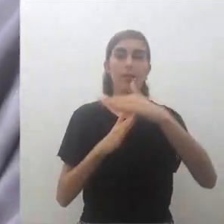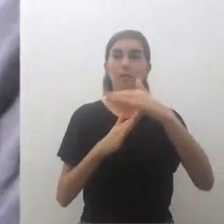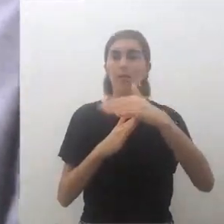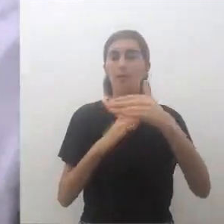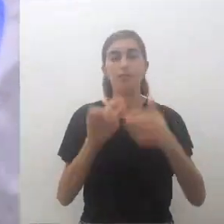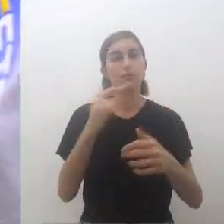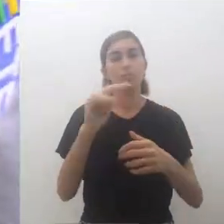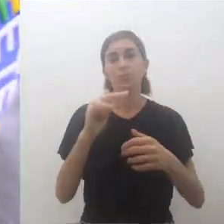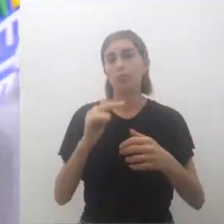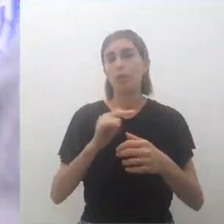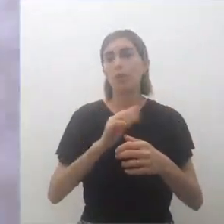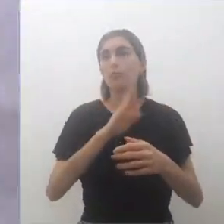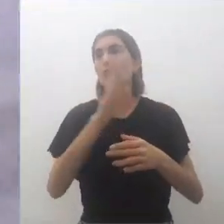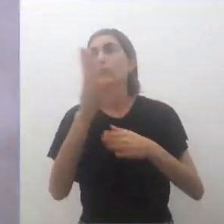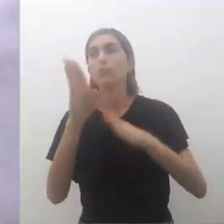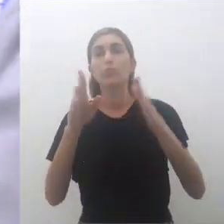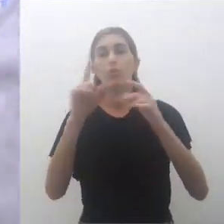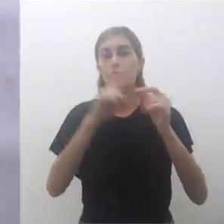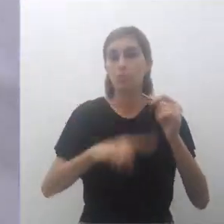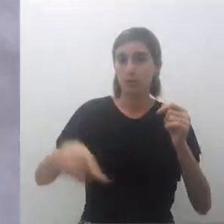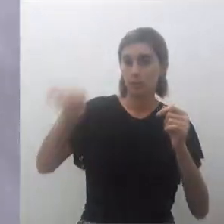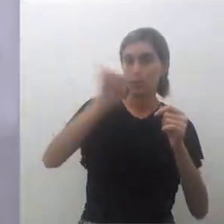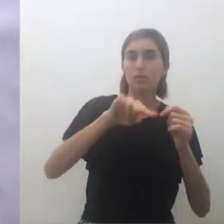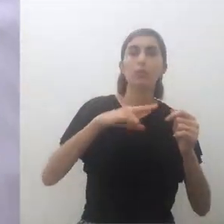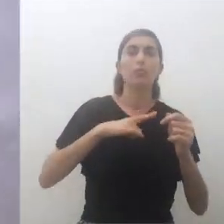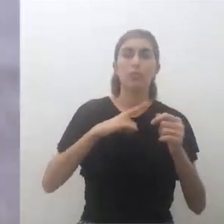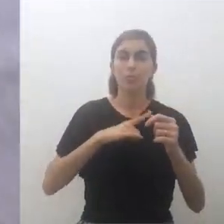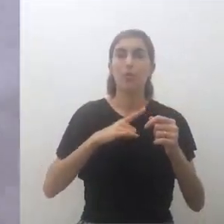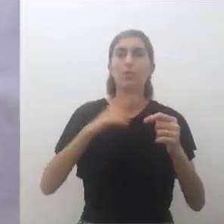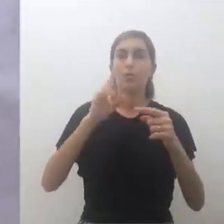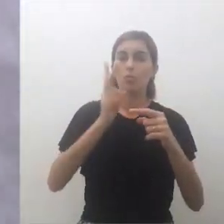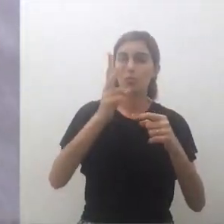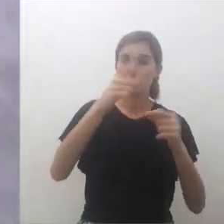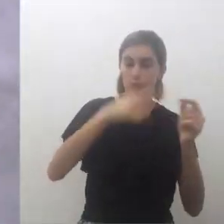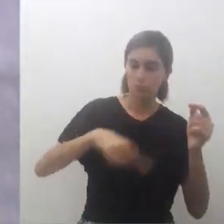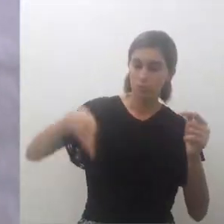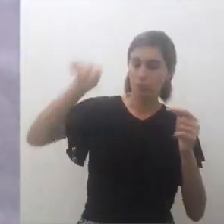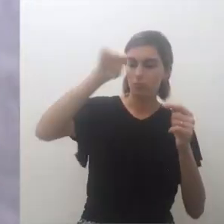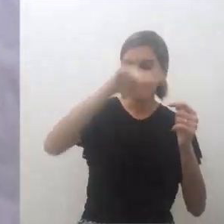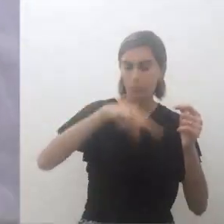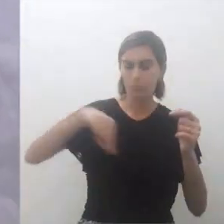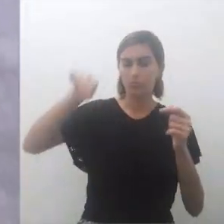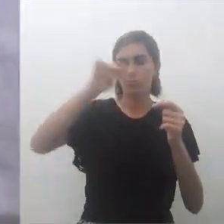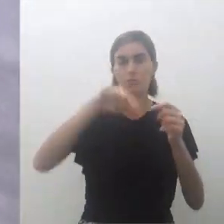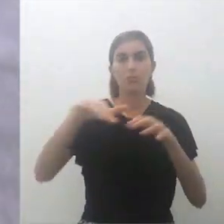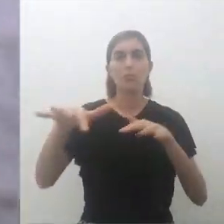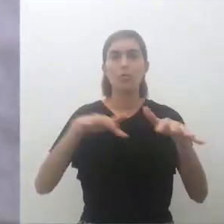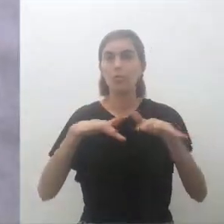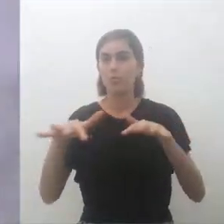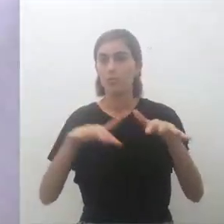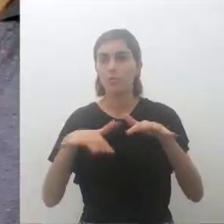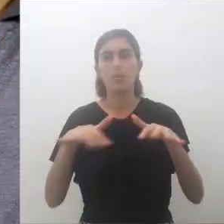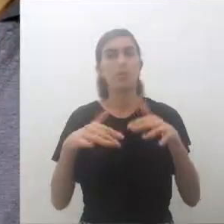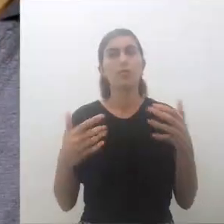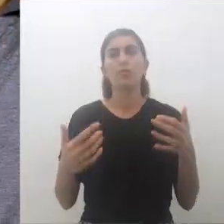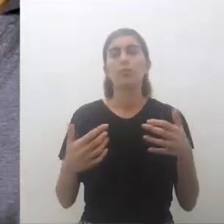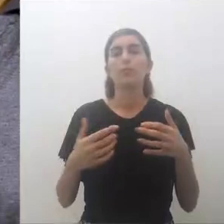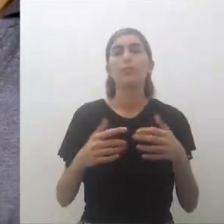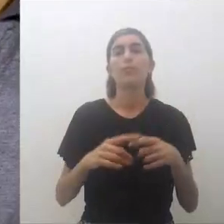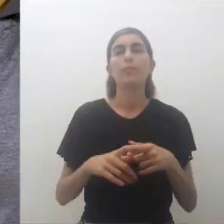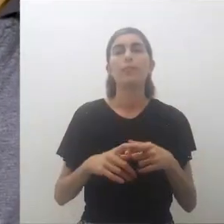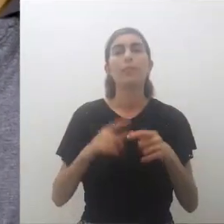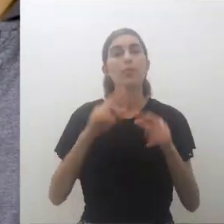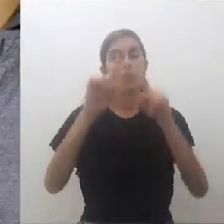tem direção, né? O círculo tem uma continuidade de movimento devido à sua infinitude.